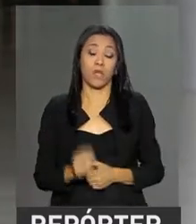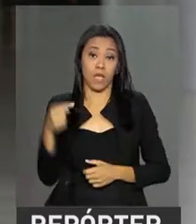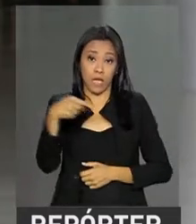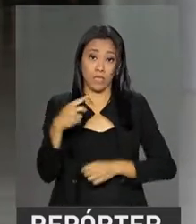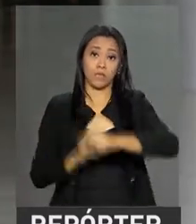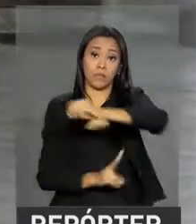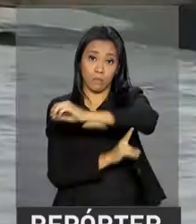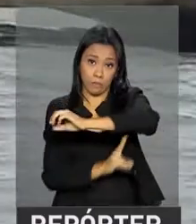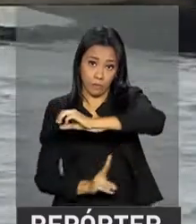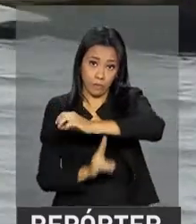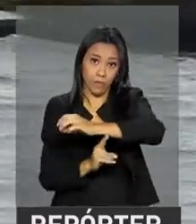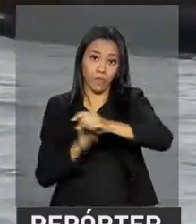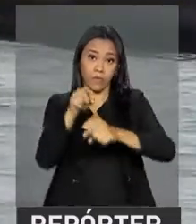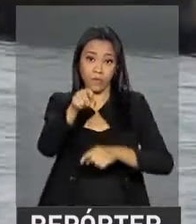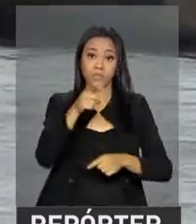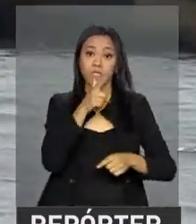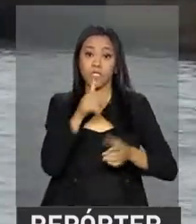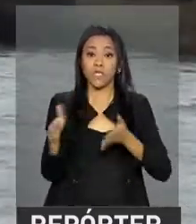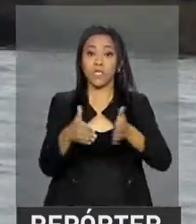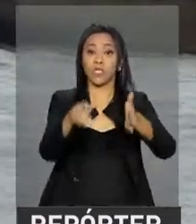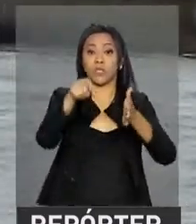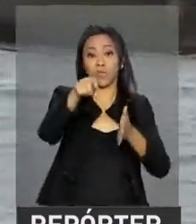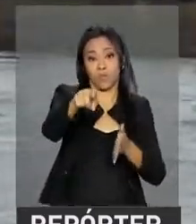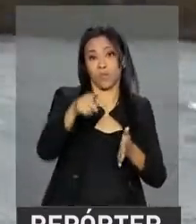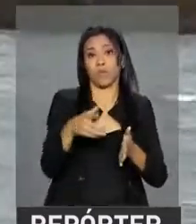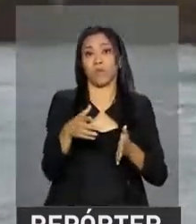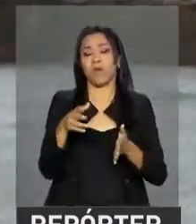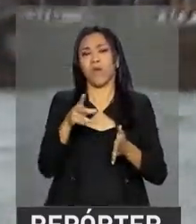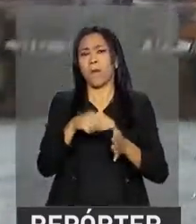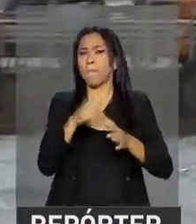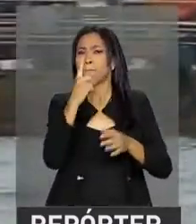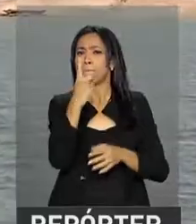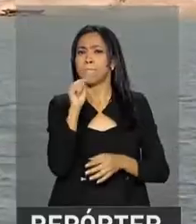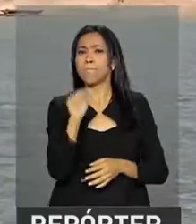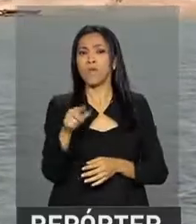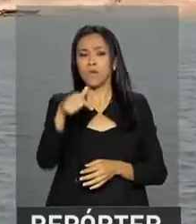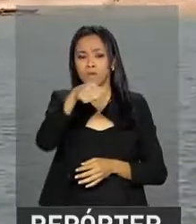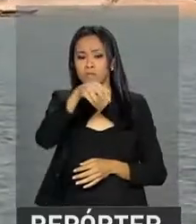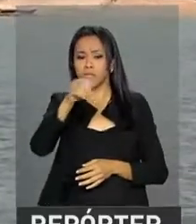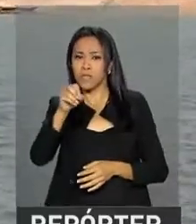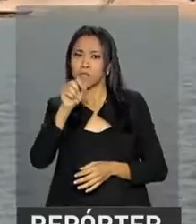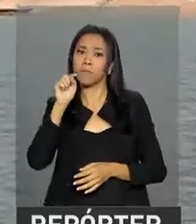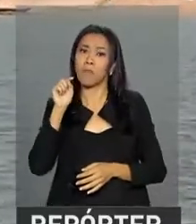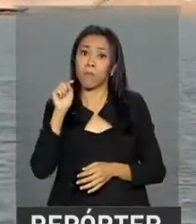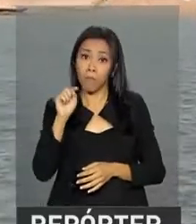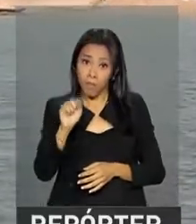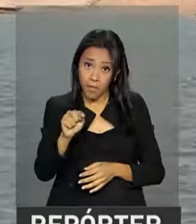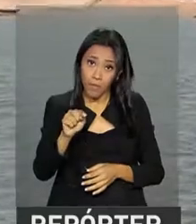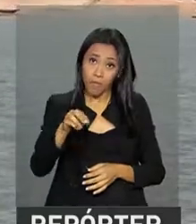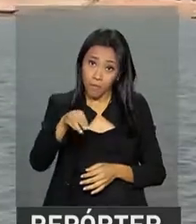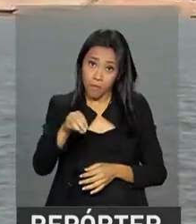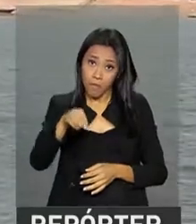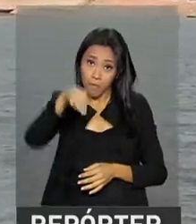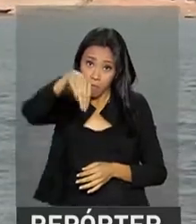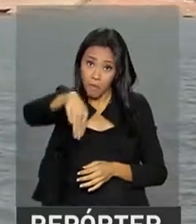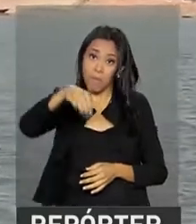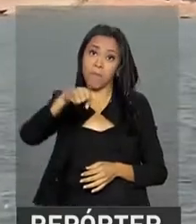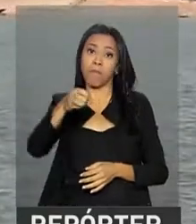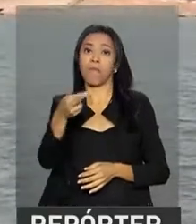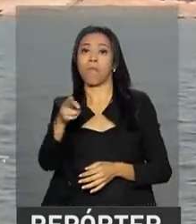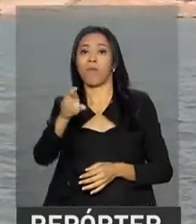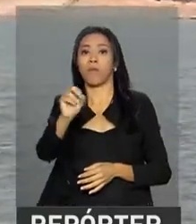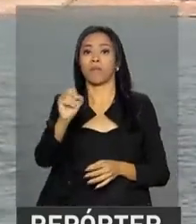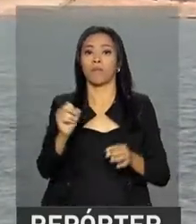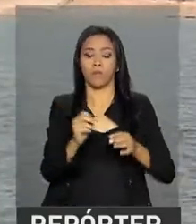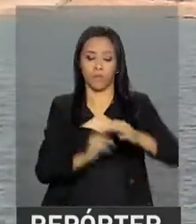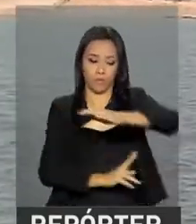ponte rodoviária sobre o rio araguaia vai ter uma extensão de 1.700 metros 11 quilômetros e 700 metros sobre o rio araguaia